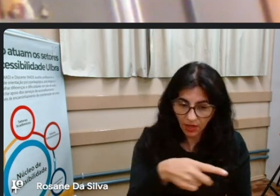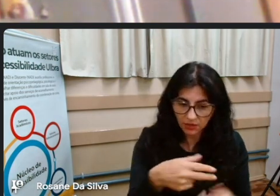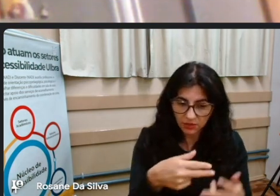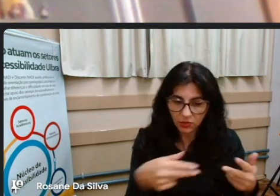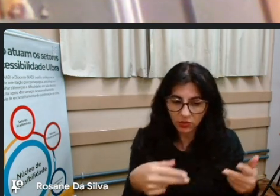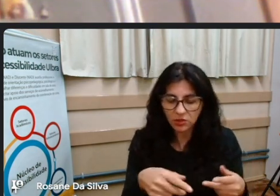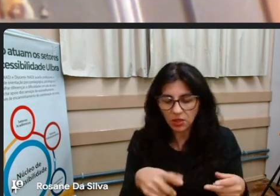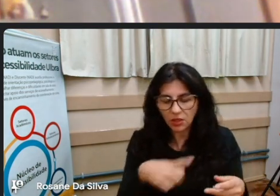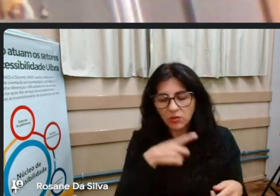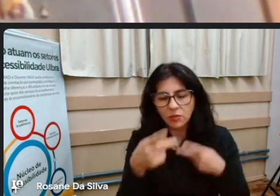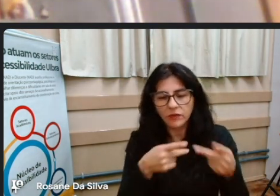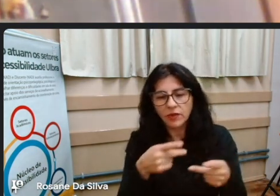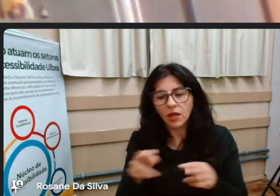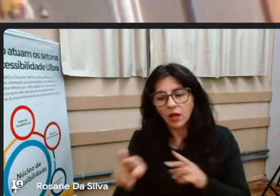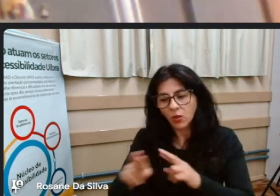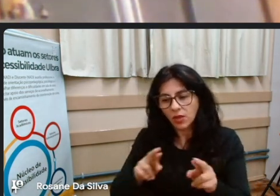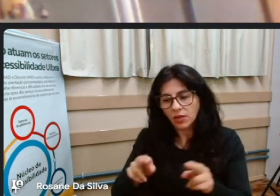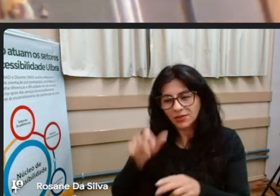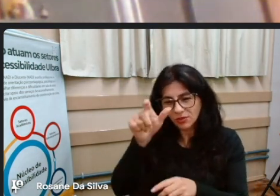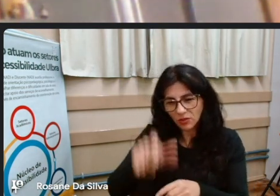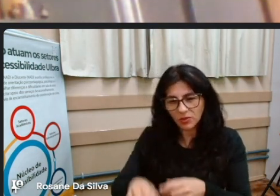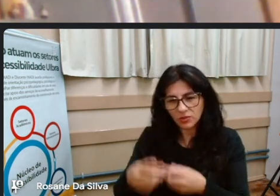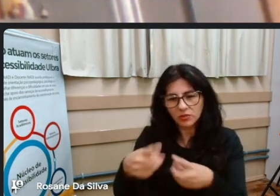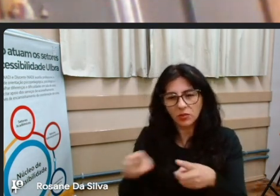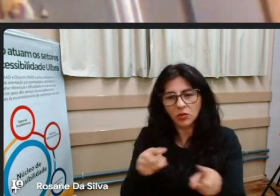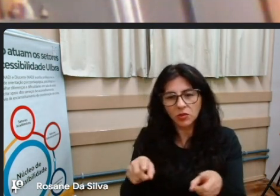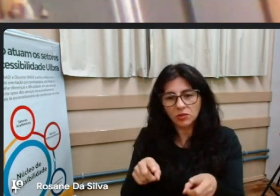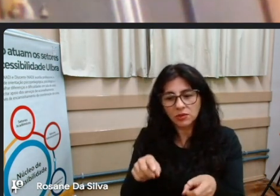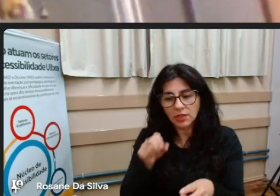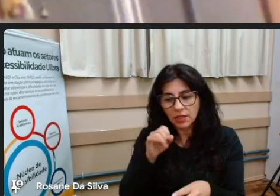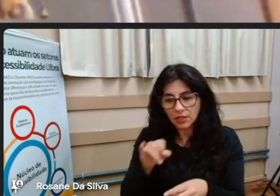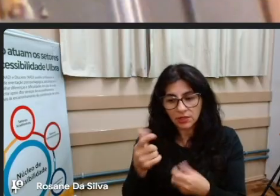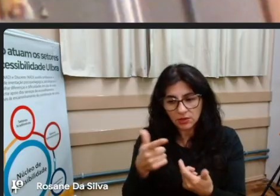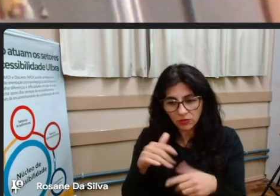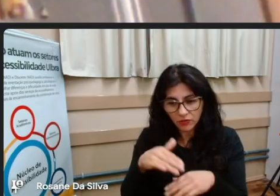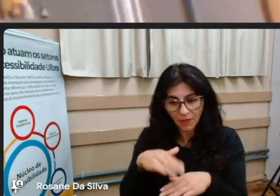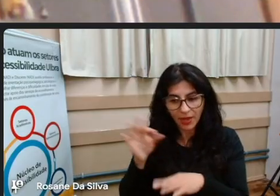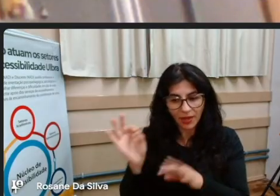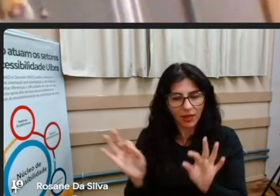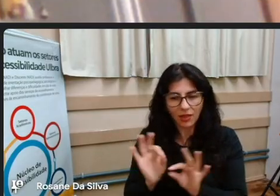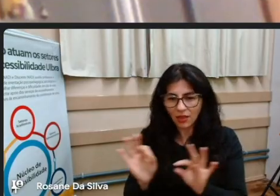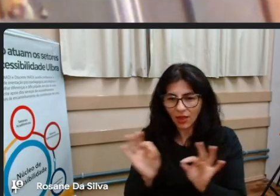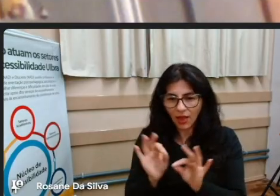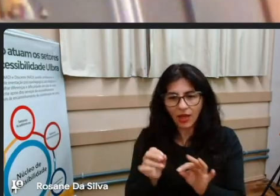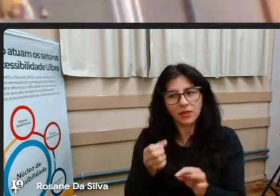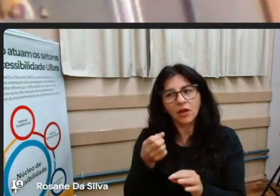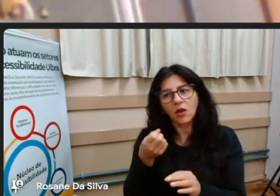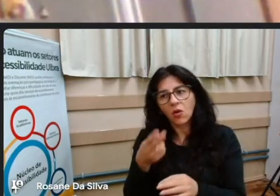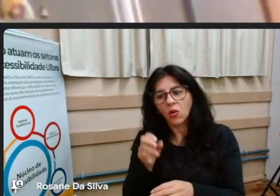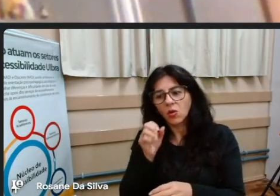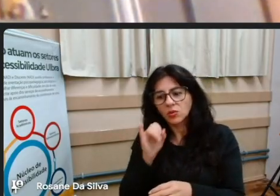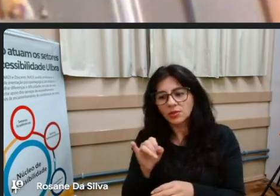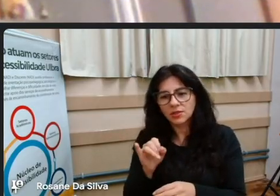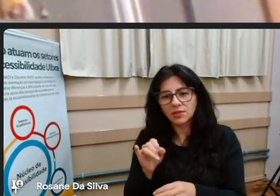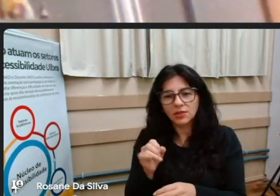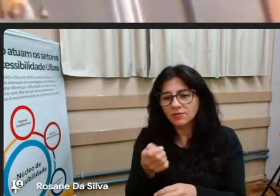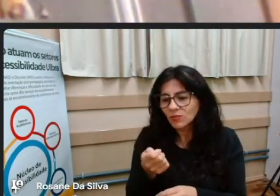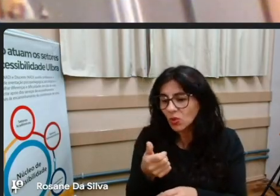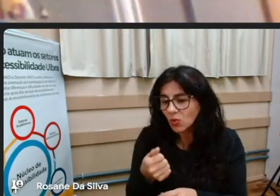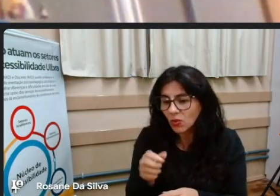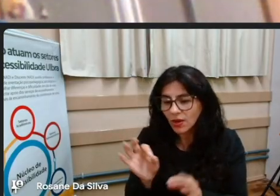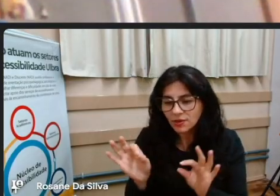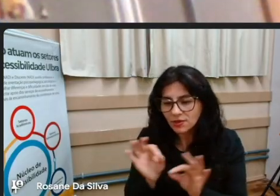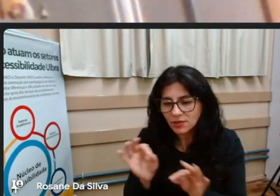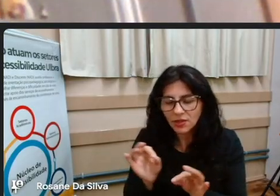te falar com relação aos músicos e sem dúvida se não sobrar mais nada ou se sobrar pouca coisa pro